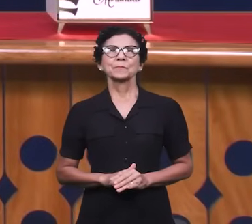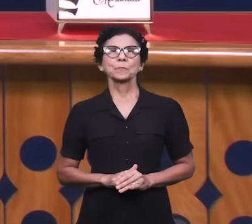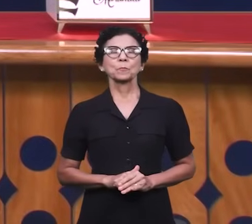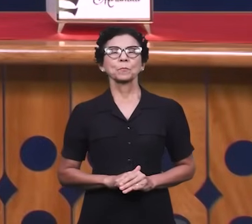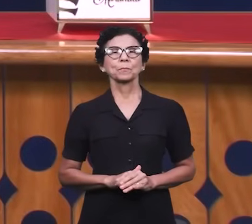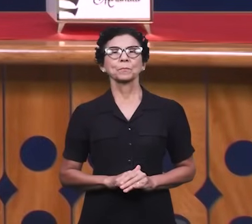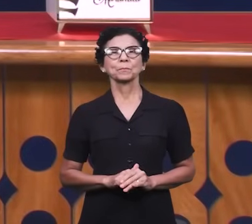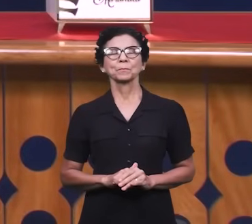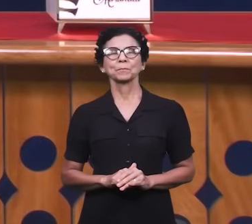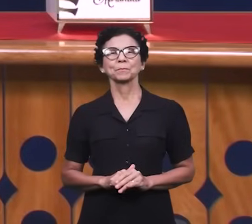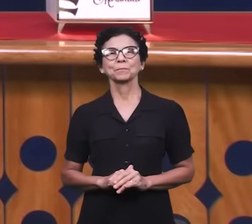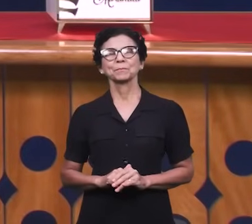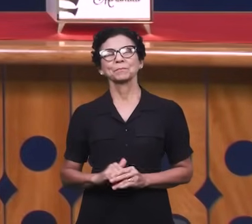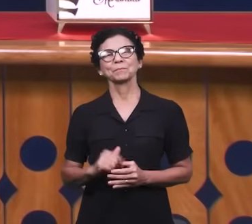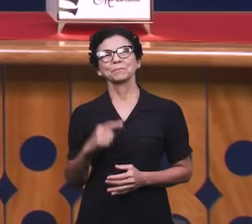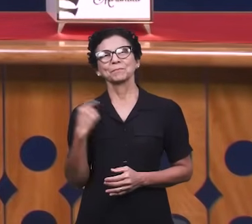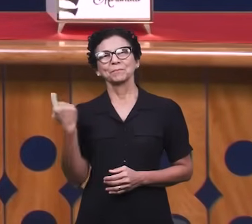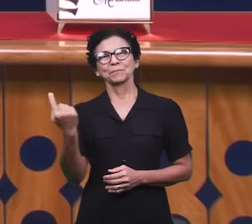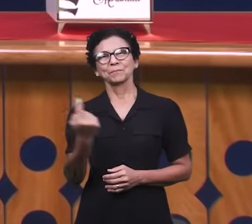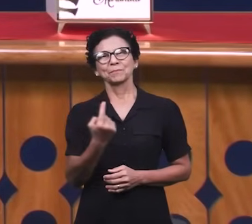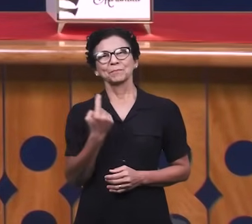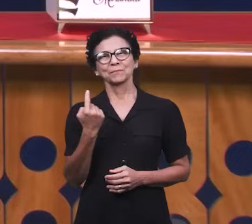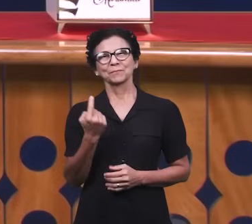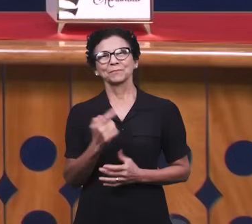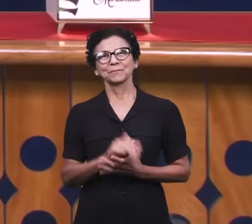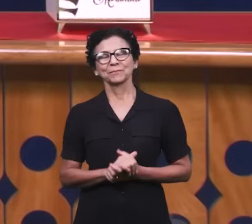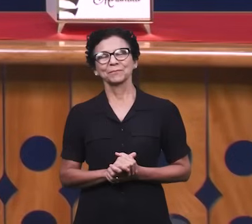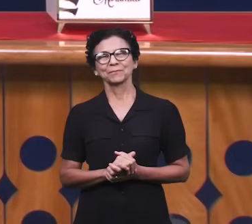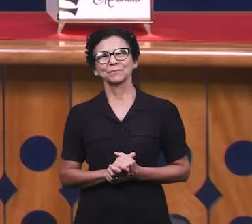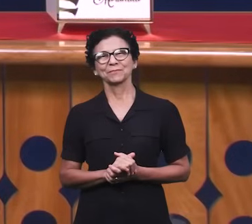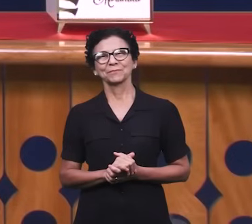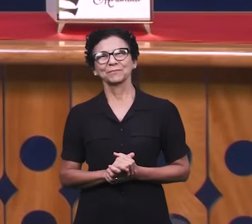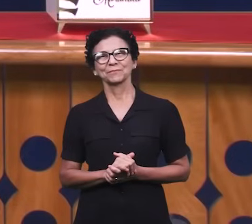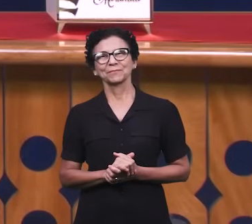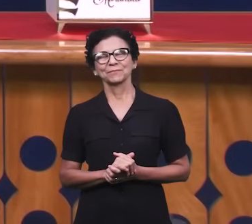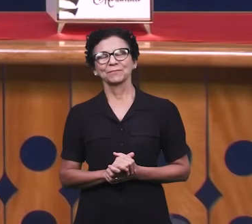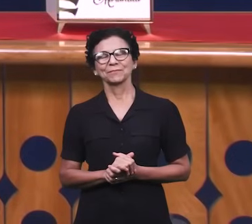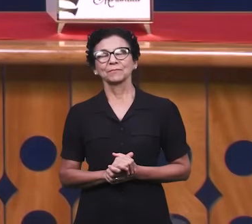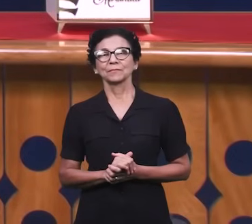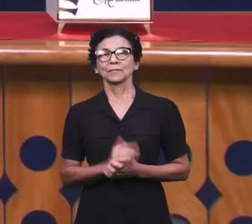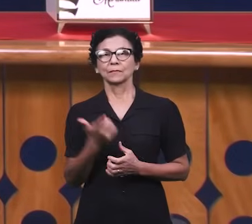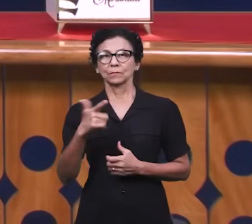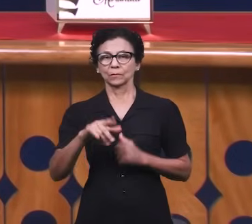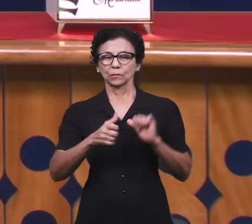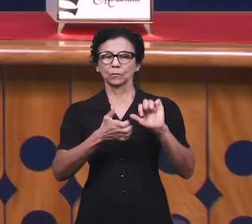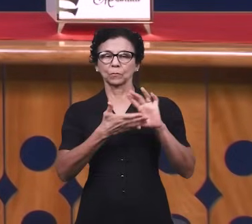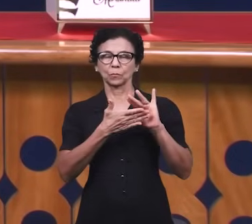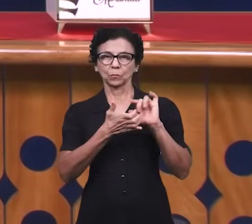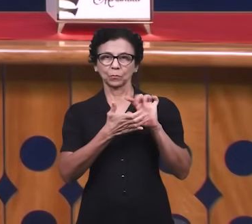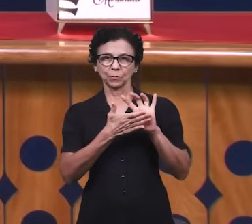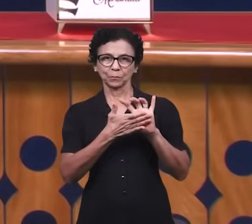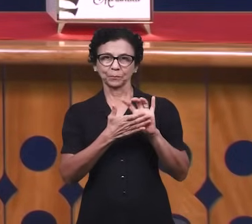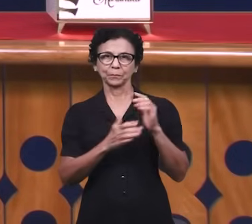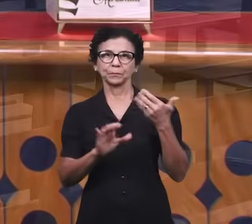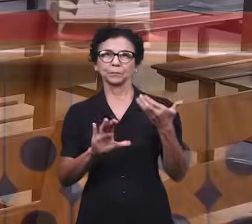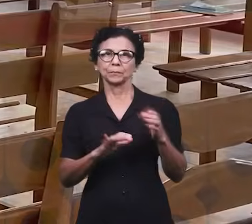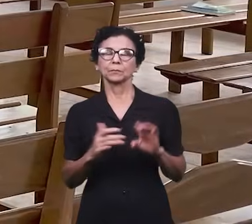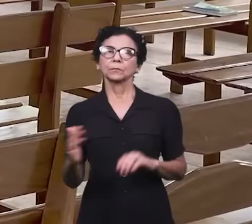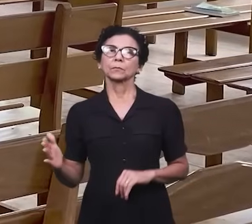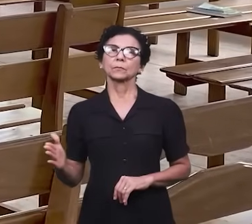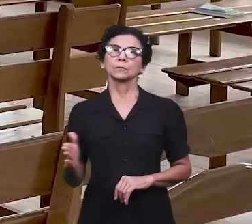a todos que estão participando deste culto. Estaremos cantando mais um louvor de adoração ao nosso Deus.